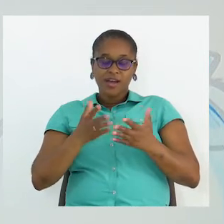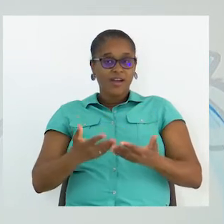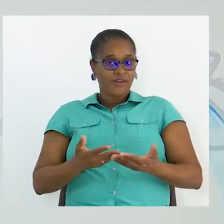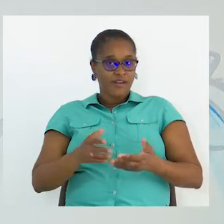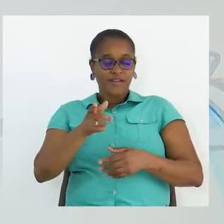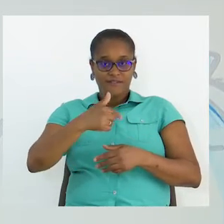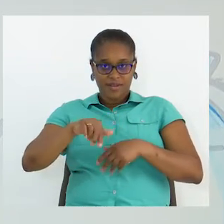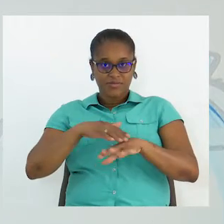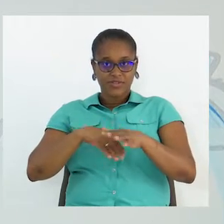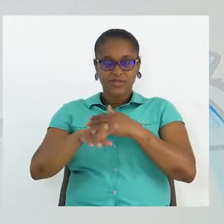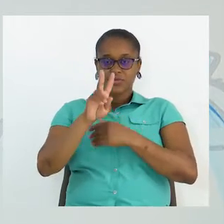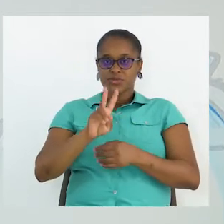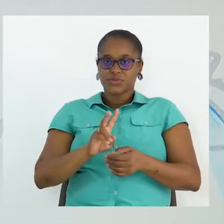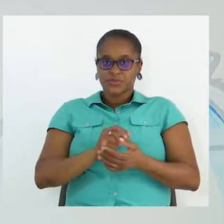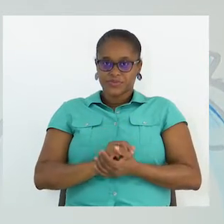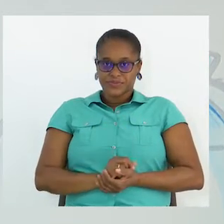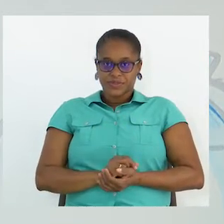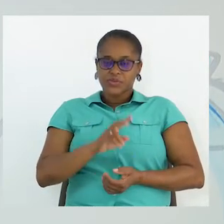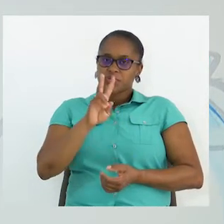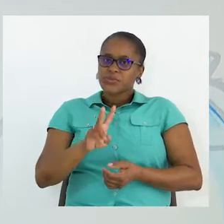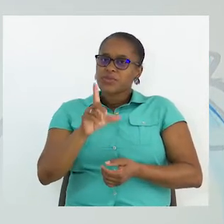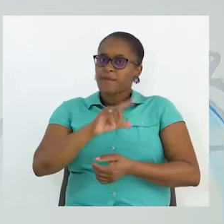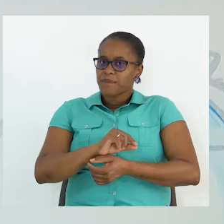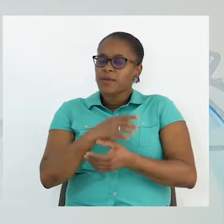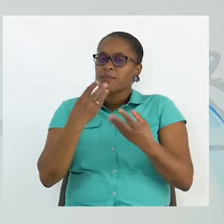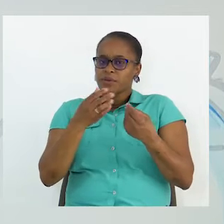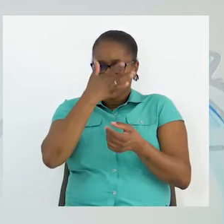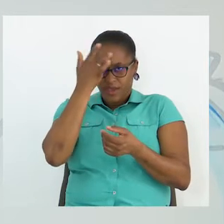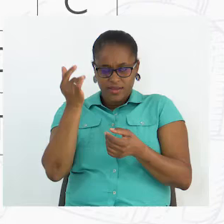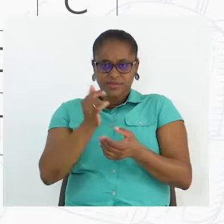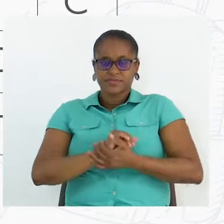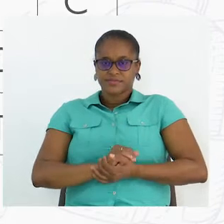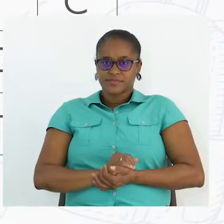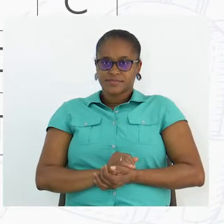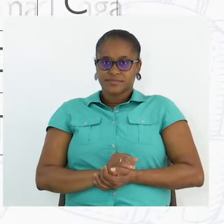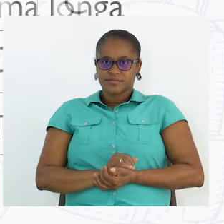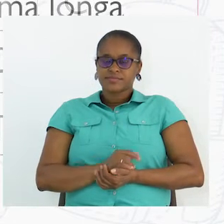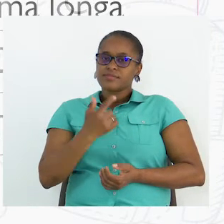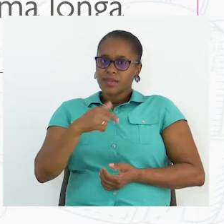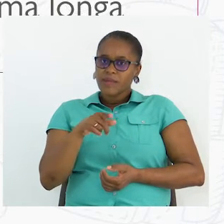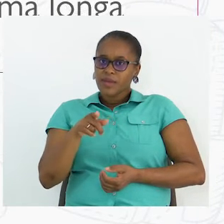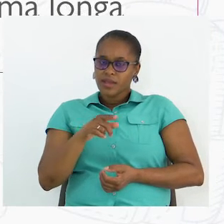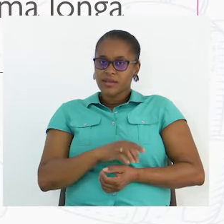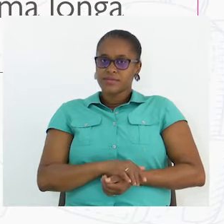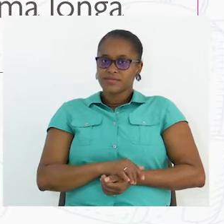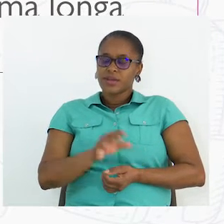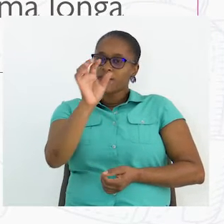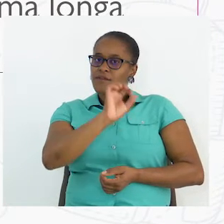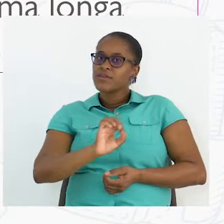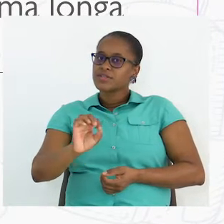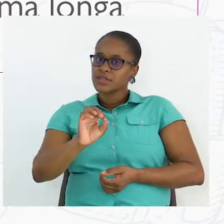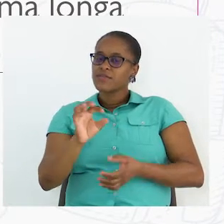vamos fazer o segundo. E o segundo também é bastante fácil. Temos aqui, vocês